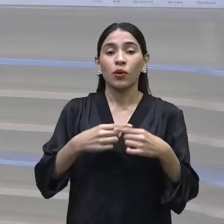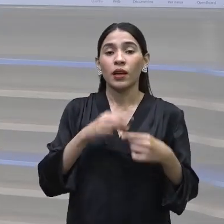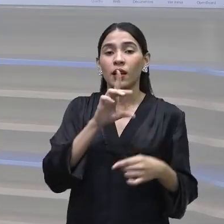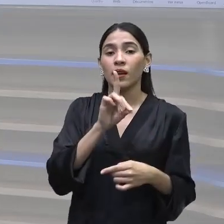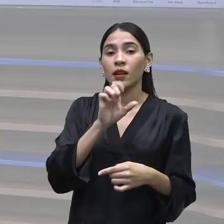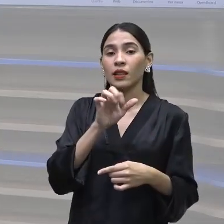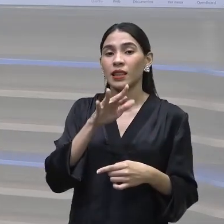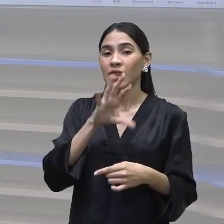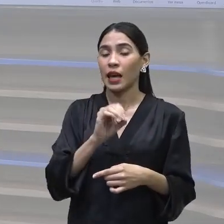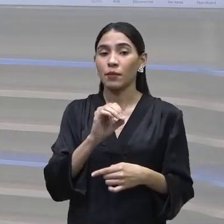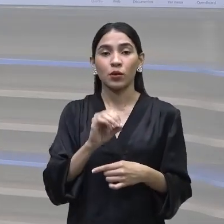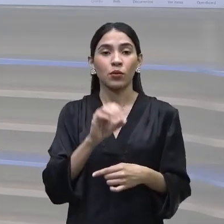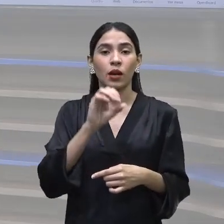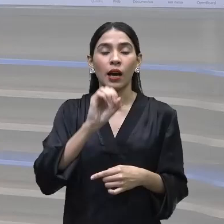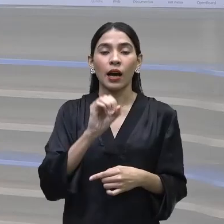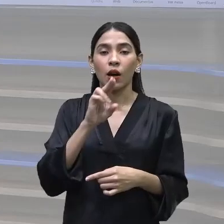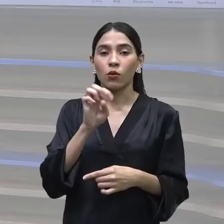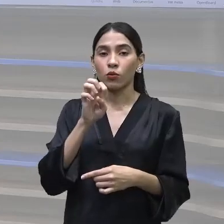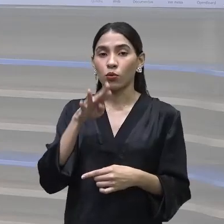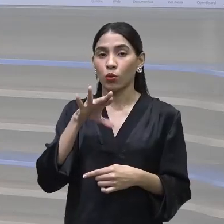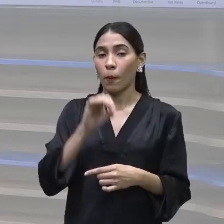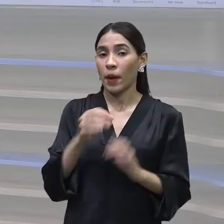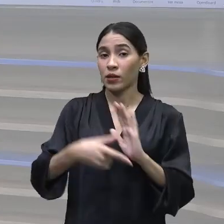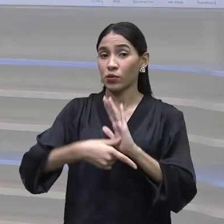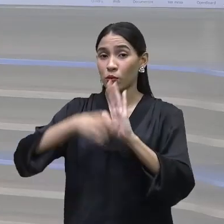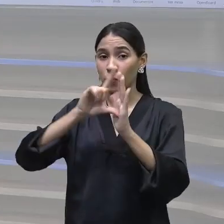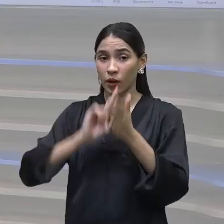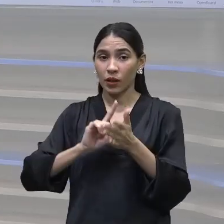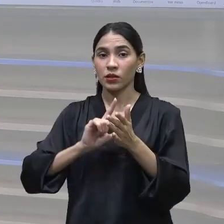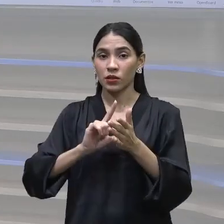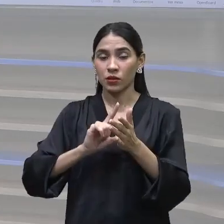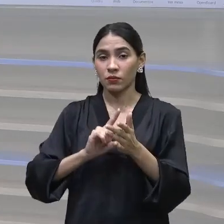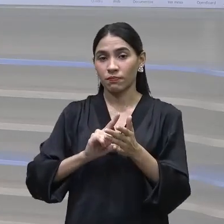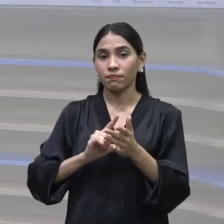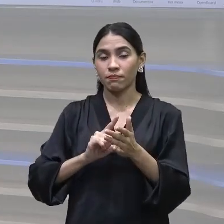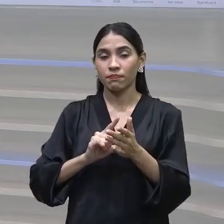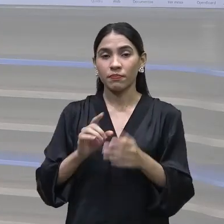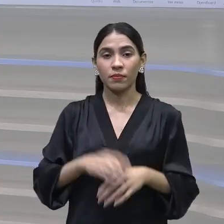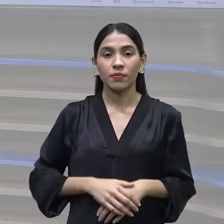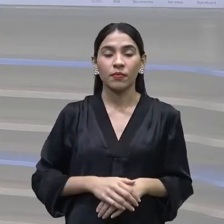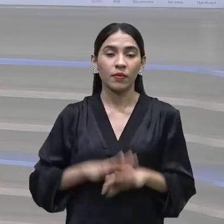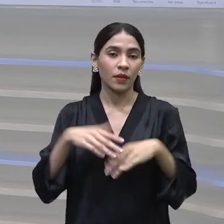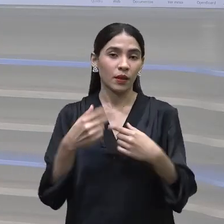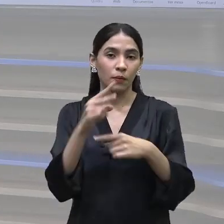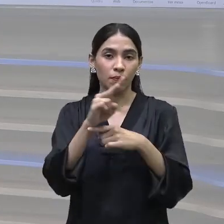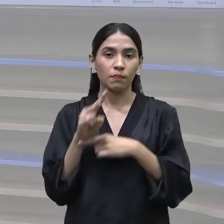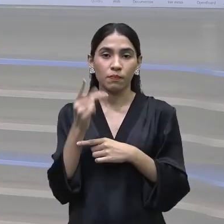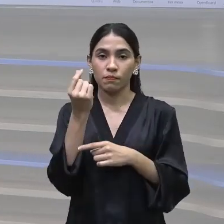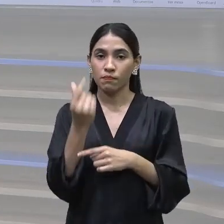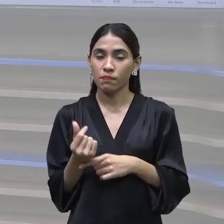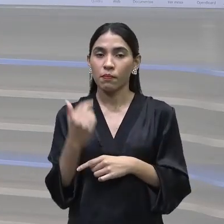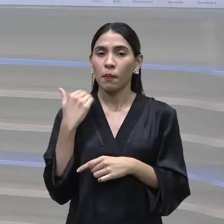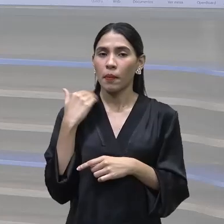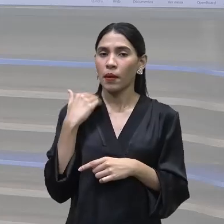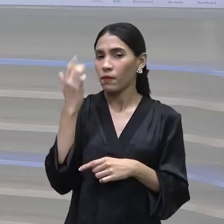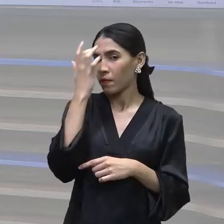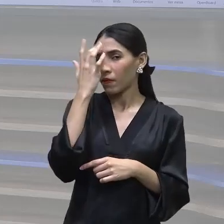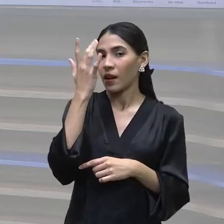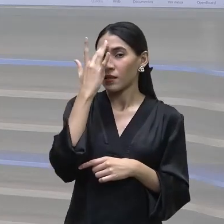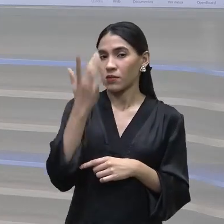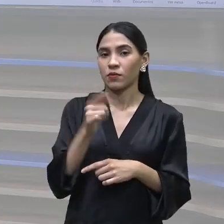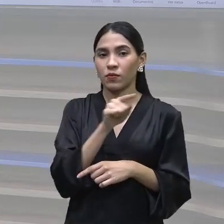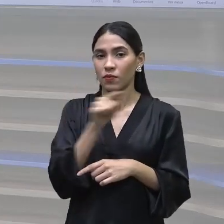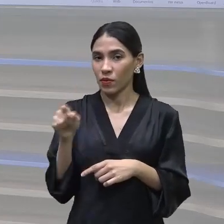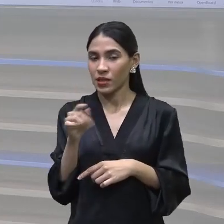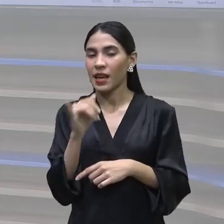de forma automática antes de você ver a cor do dinheiro. Então, é um empréstimo onde o banco tem muitas facilidades